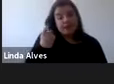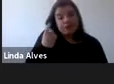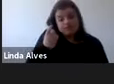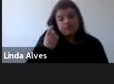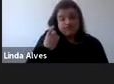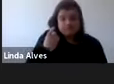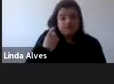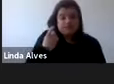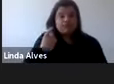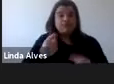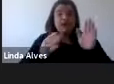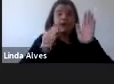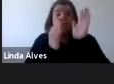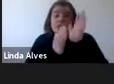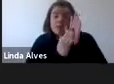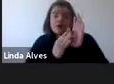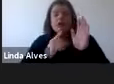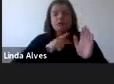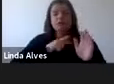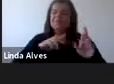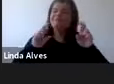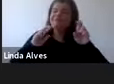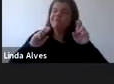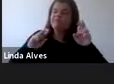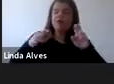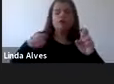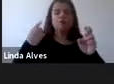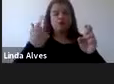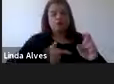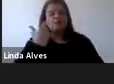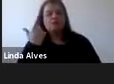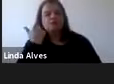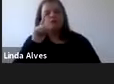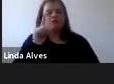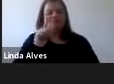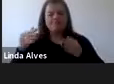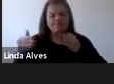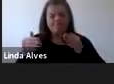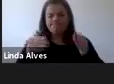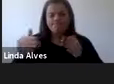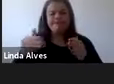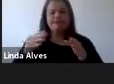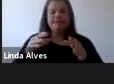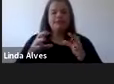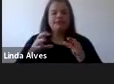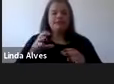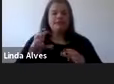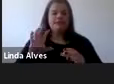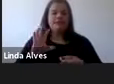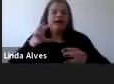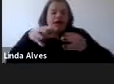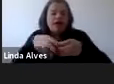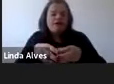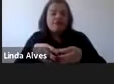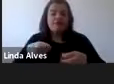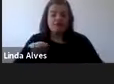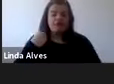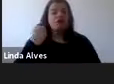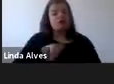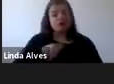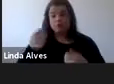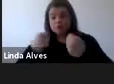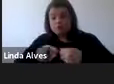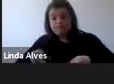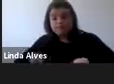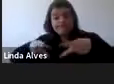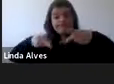eu tenho expectativa que a gente vai conseguir encontrar um caminho, até porque, nesse ponto, a gente tem que reconhecer